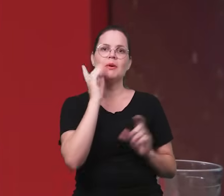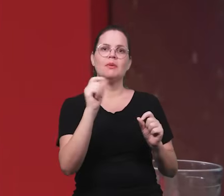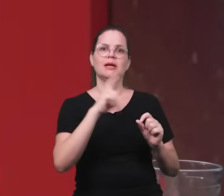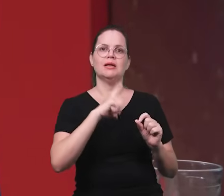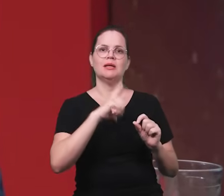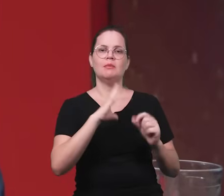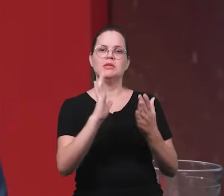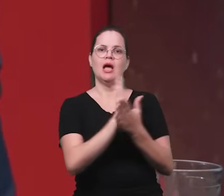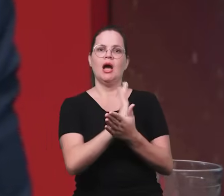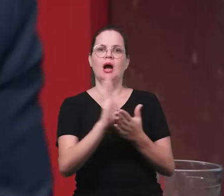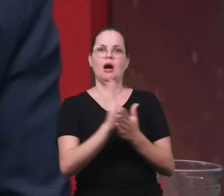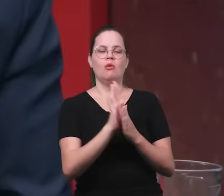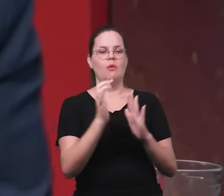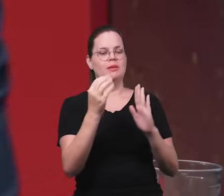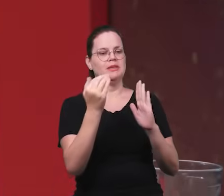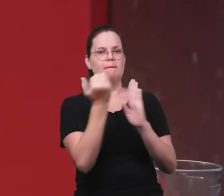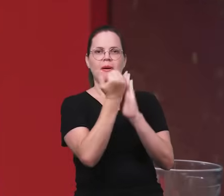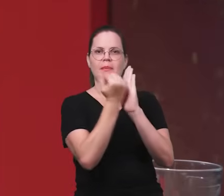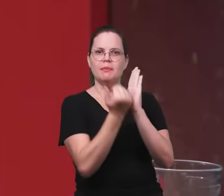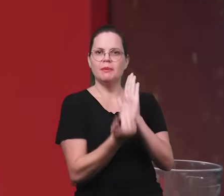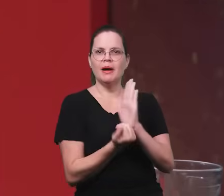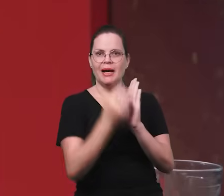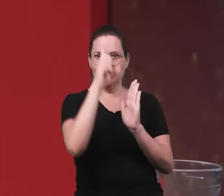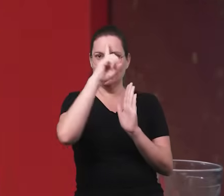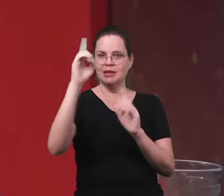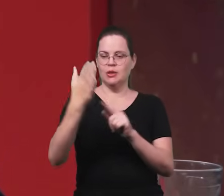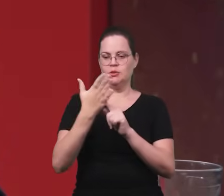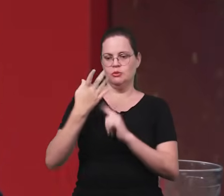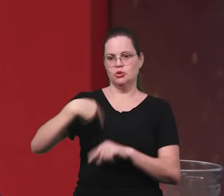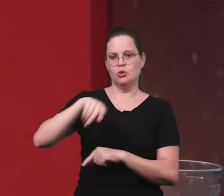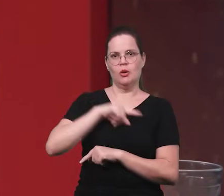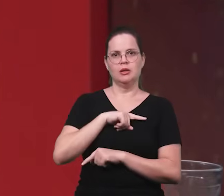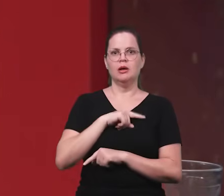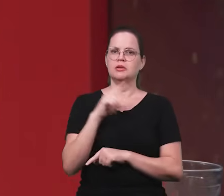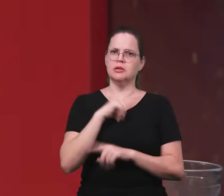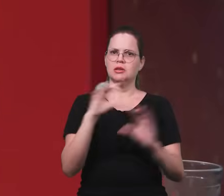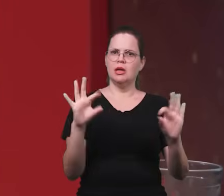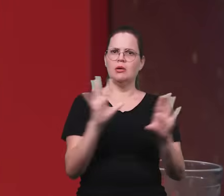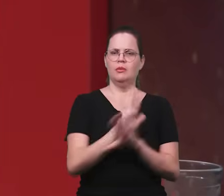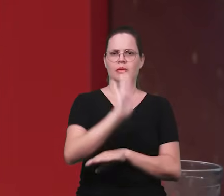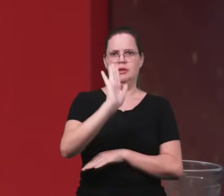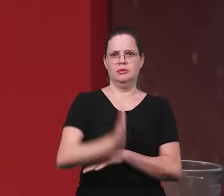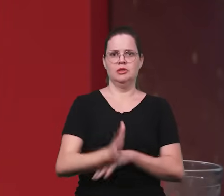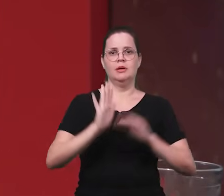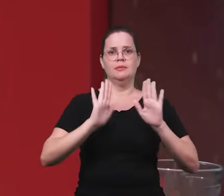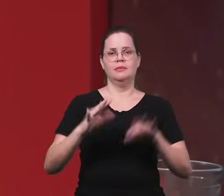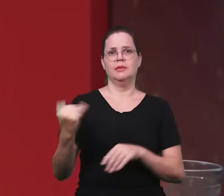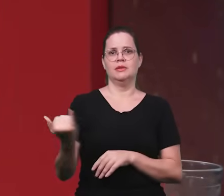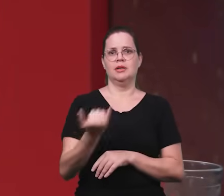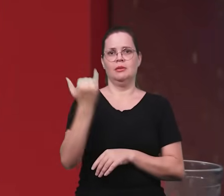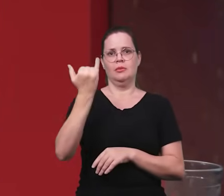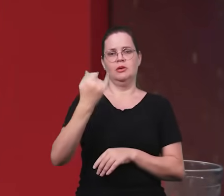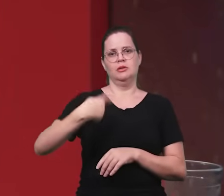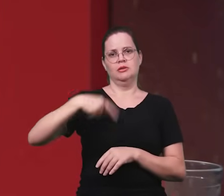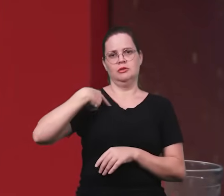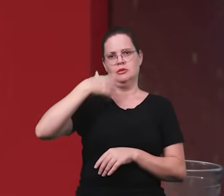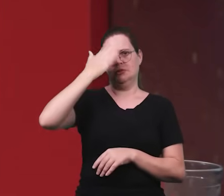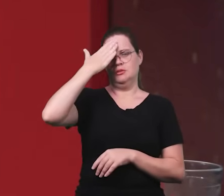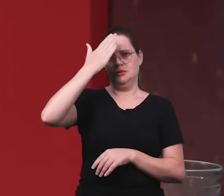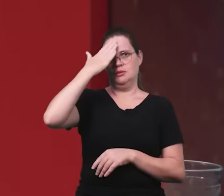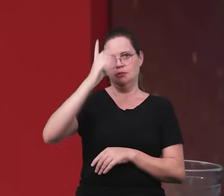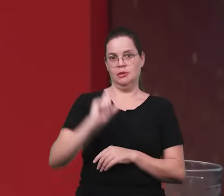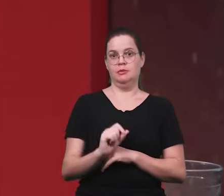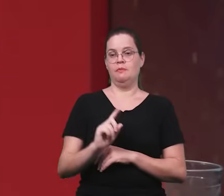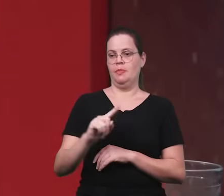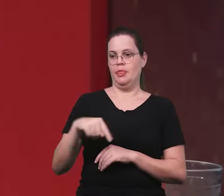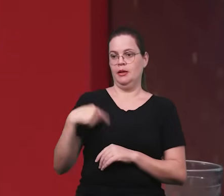certas direções que Deus nos deu. Mas o que é mais importante, nós vemos que, através do que nós estamos